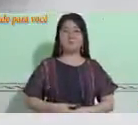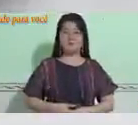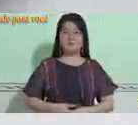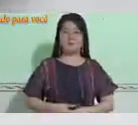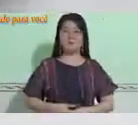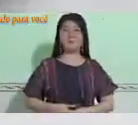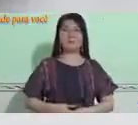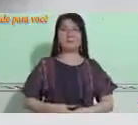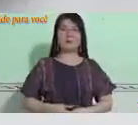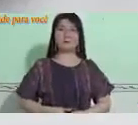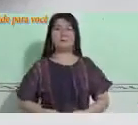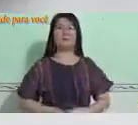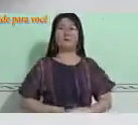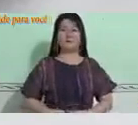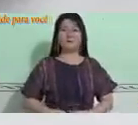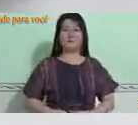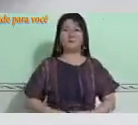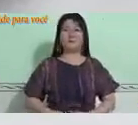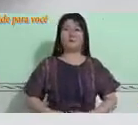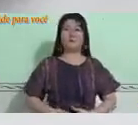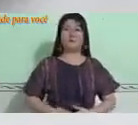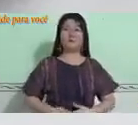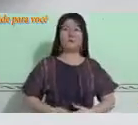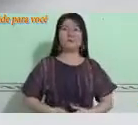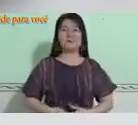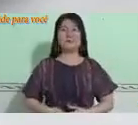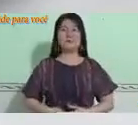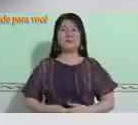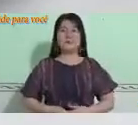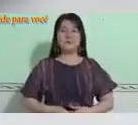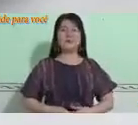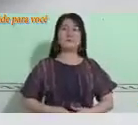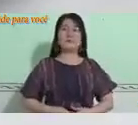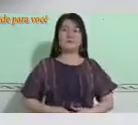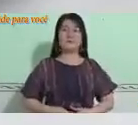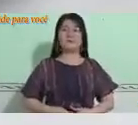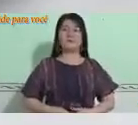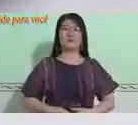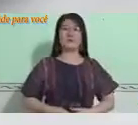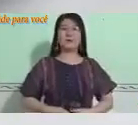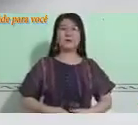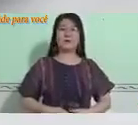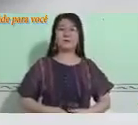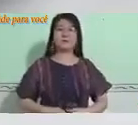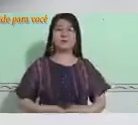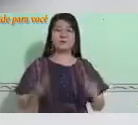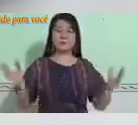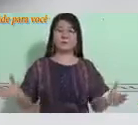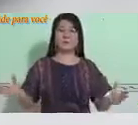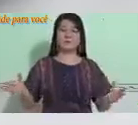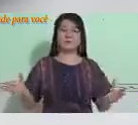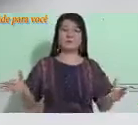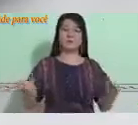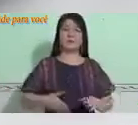É importante lembrar que existem diversas outras causas de formigamentos que podem surgir em variadas regiões do